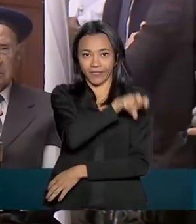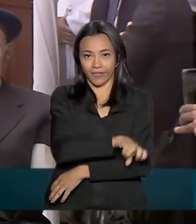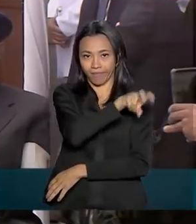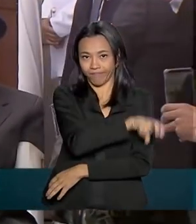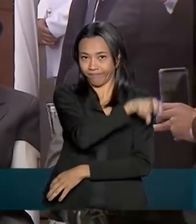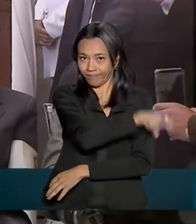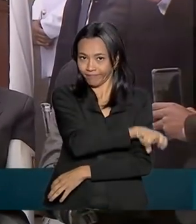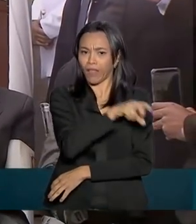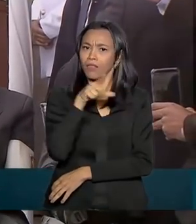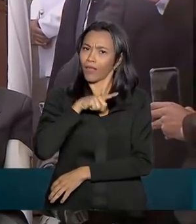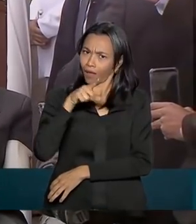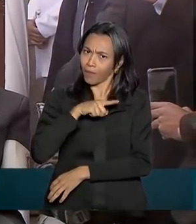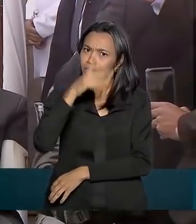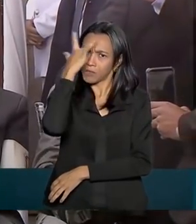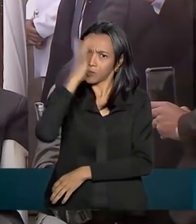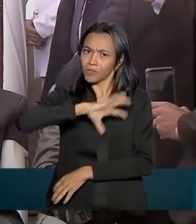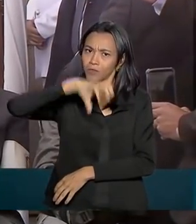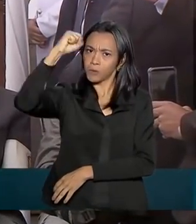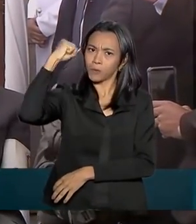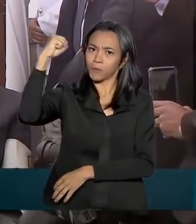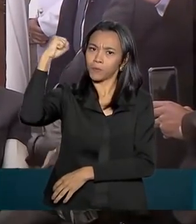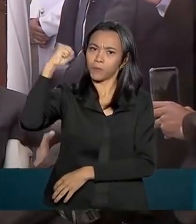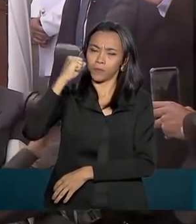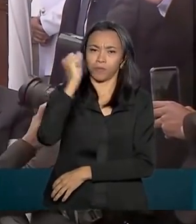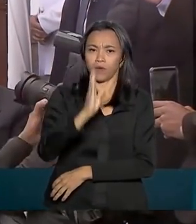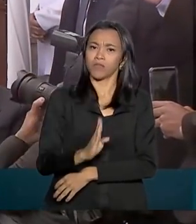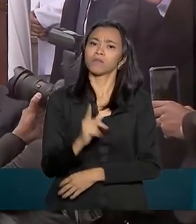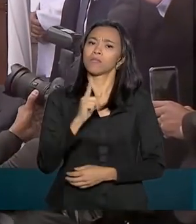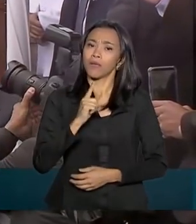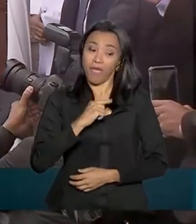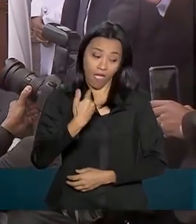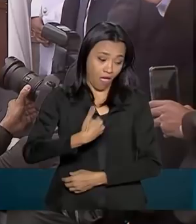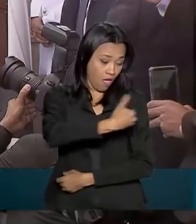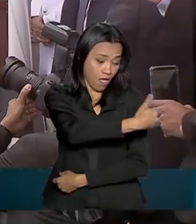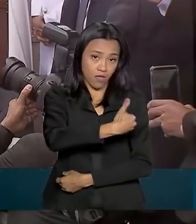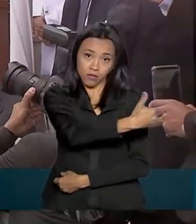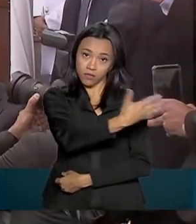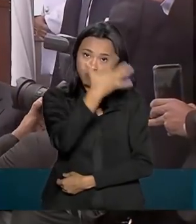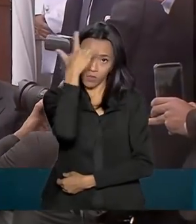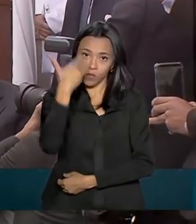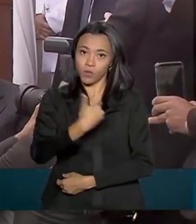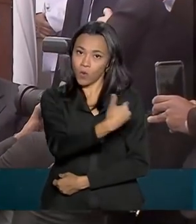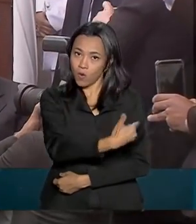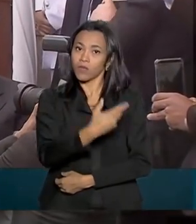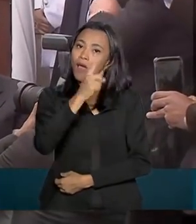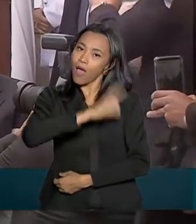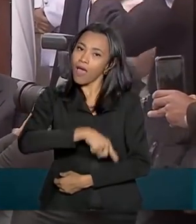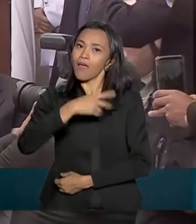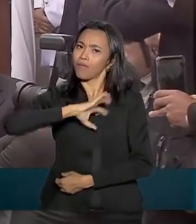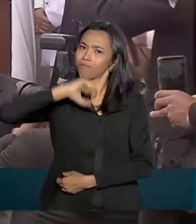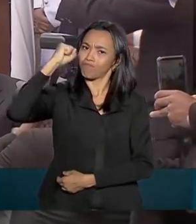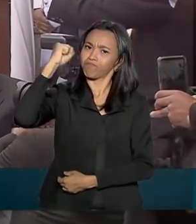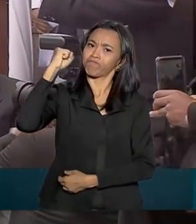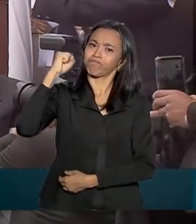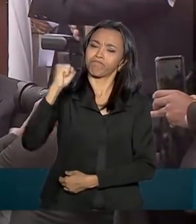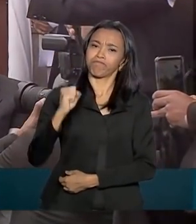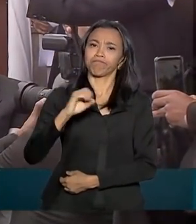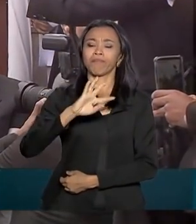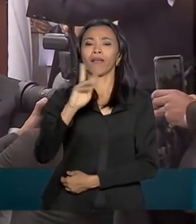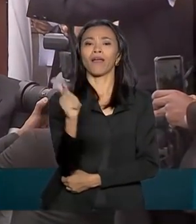e heróis no brasil esses que estão ao meu lado são os heróis de verdade da nossa